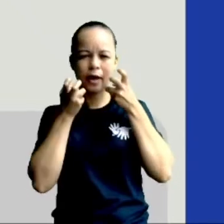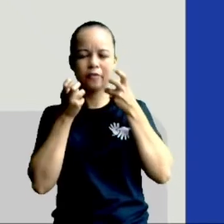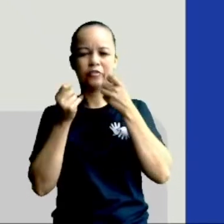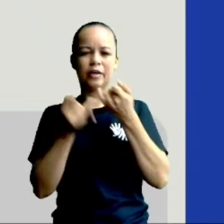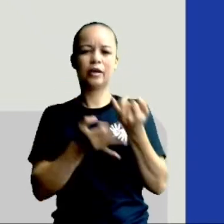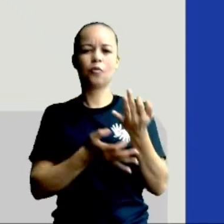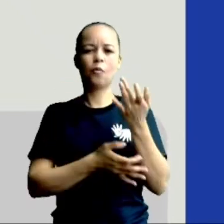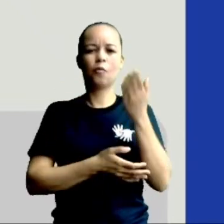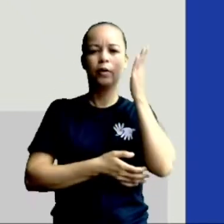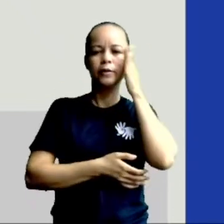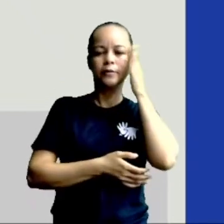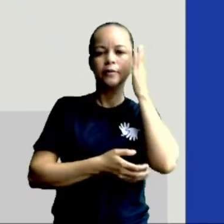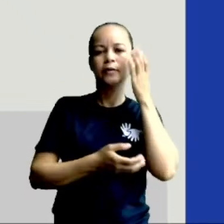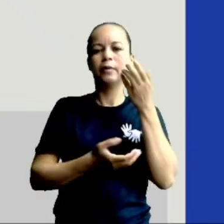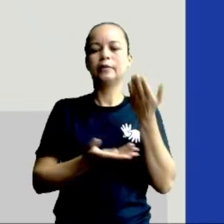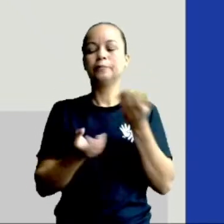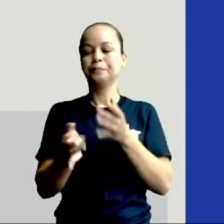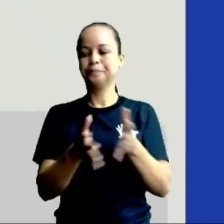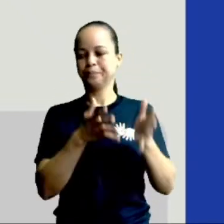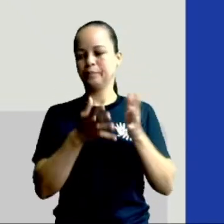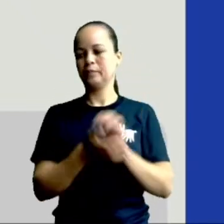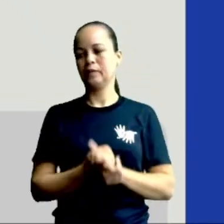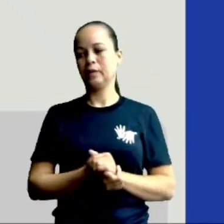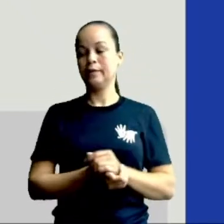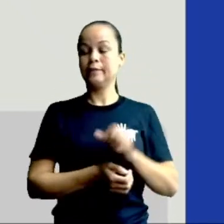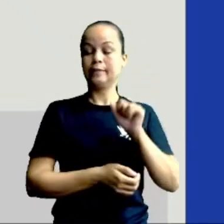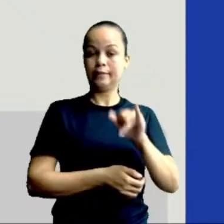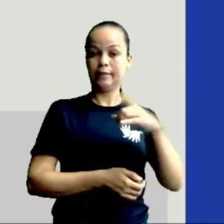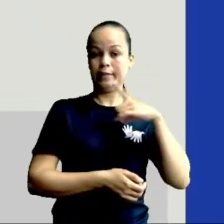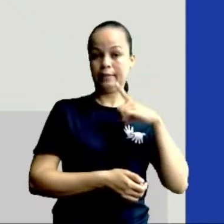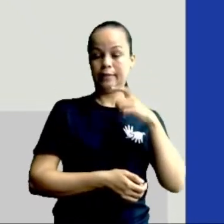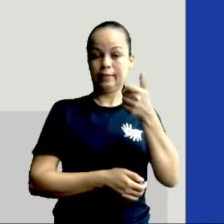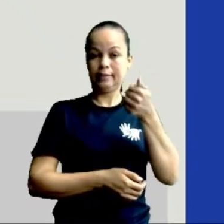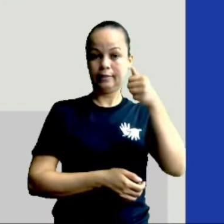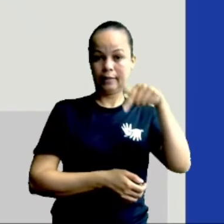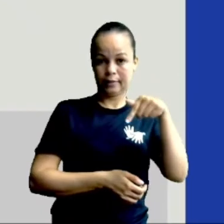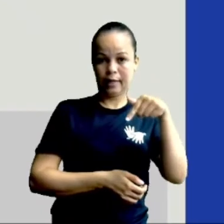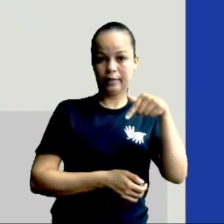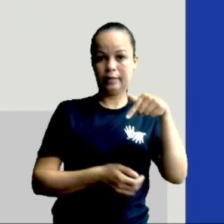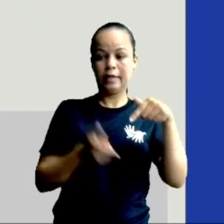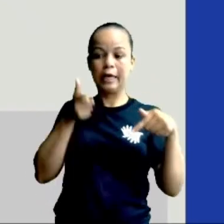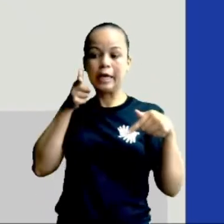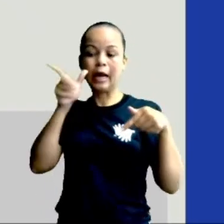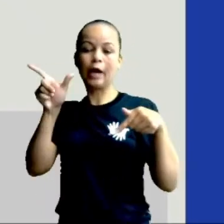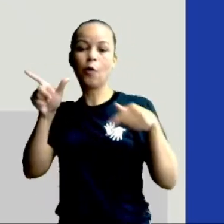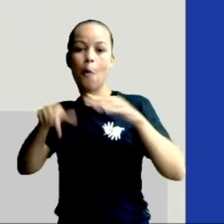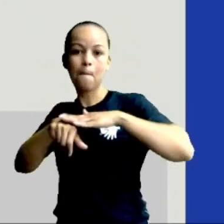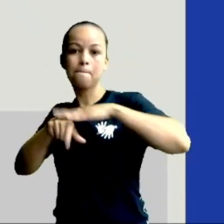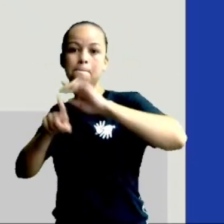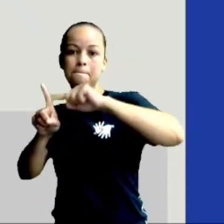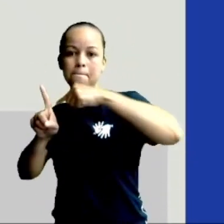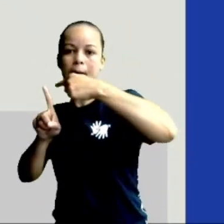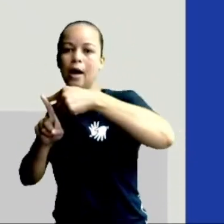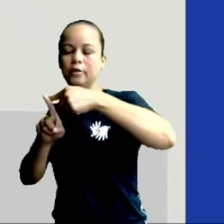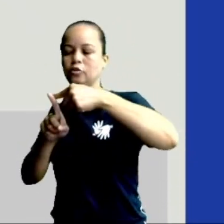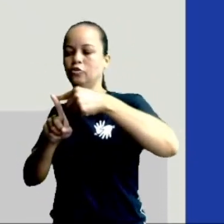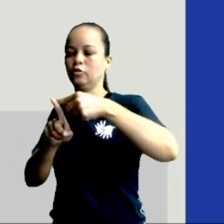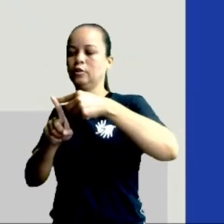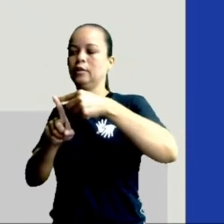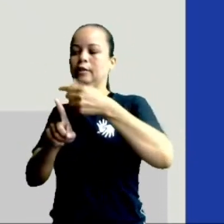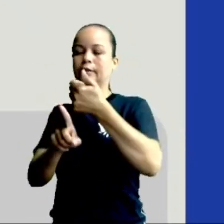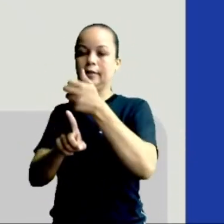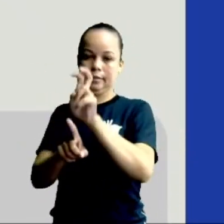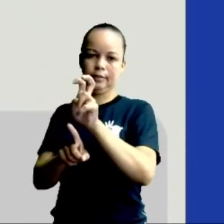17 figurinhas e ganhou do seu tio 15 figuras a mais, eu vou a ideia de acrescentar, né? De continuar